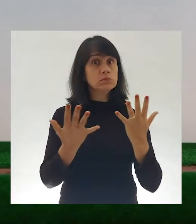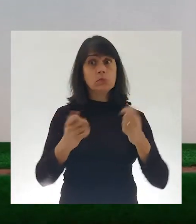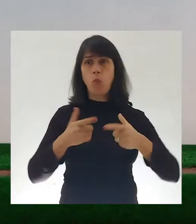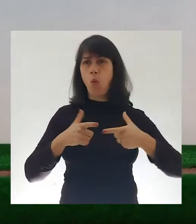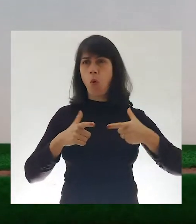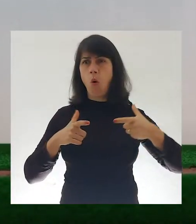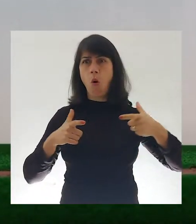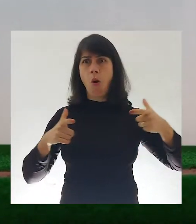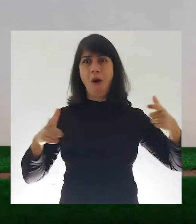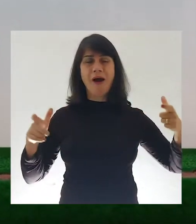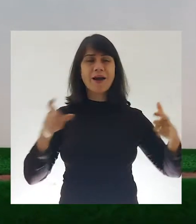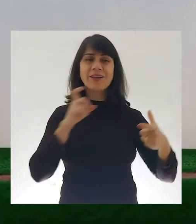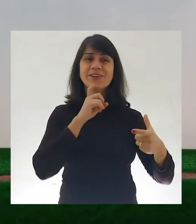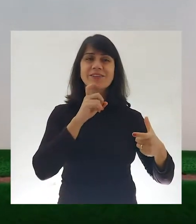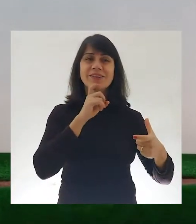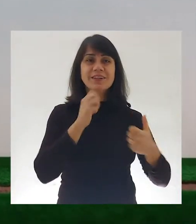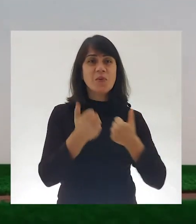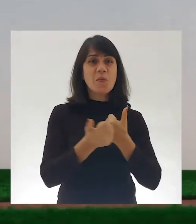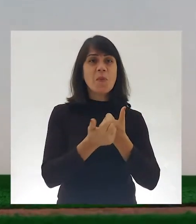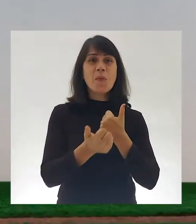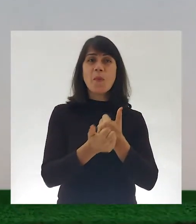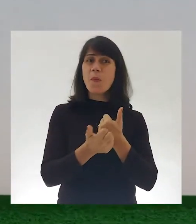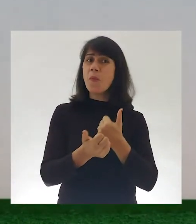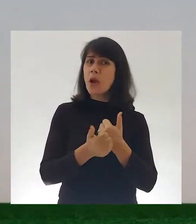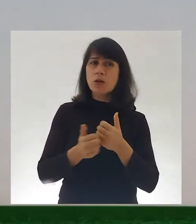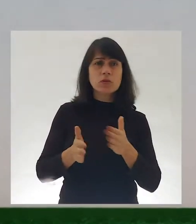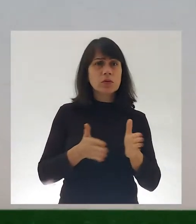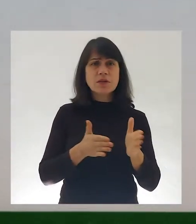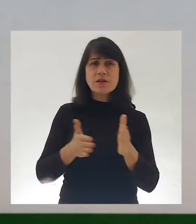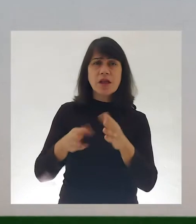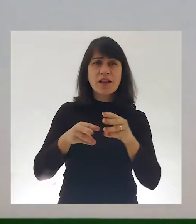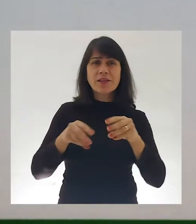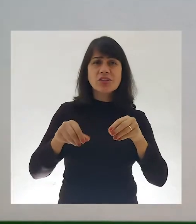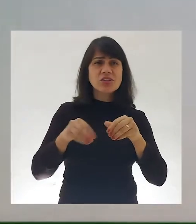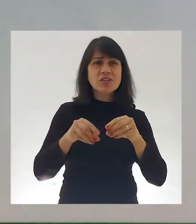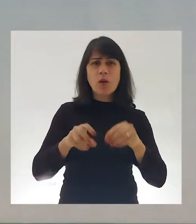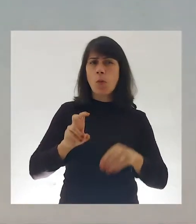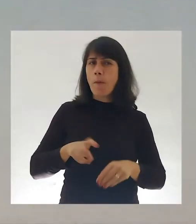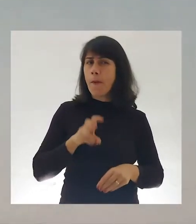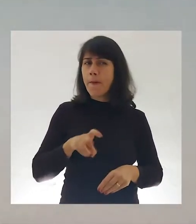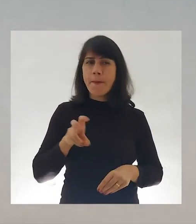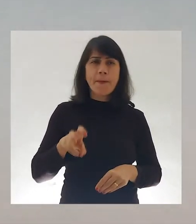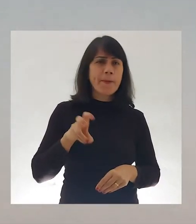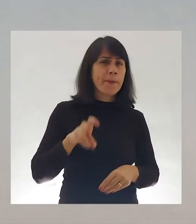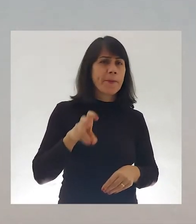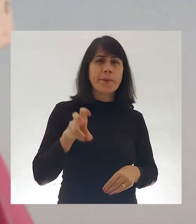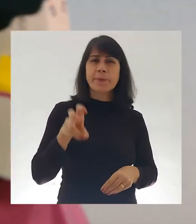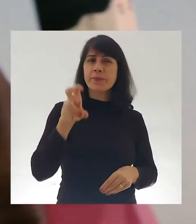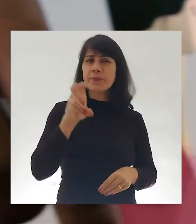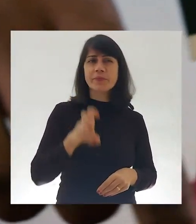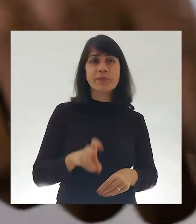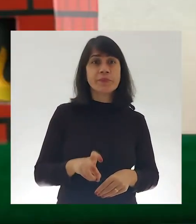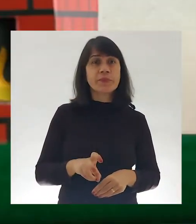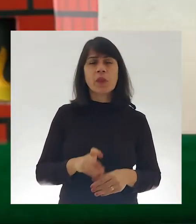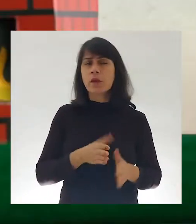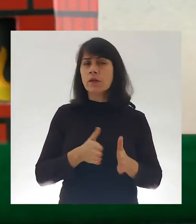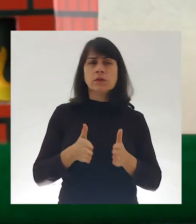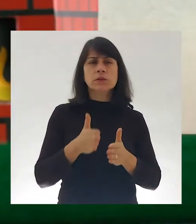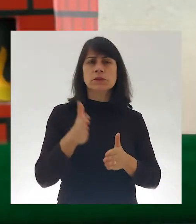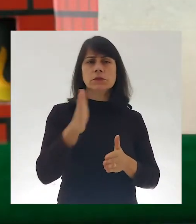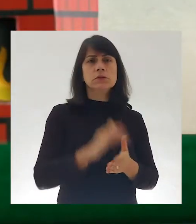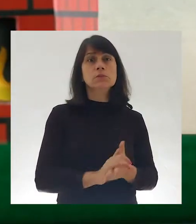imenso campo verde. Perto dela, uma estrada de terra por onde resolve caminhar. No meio do